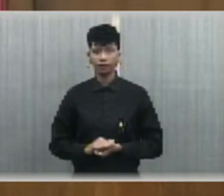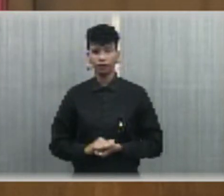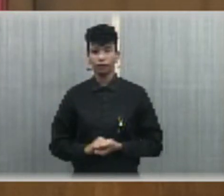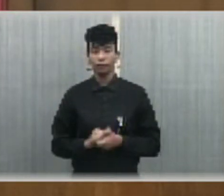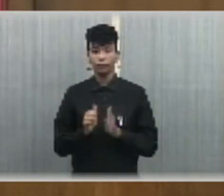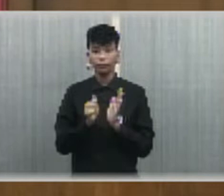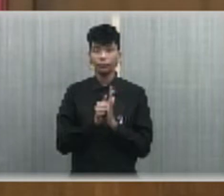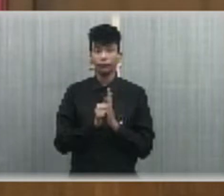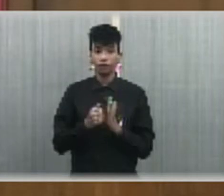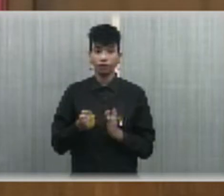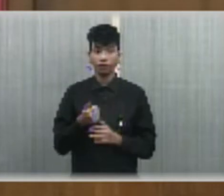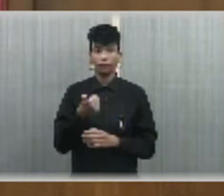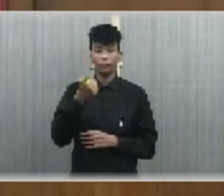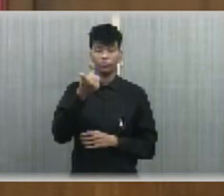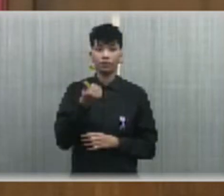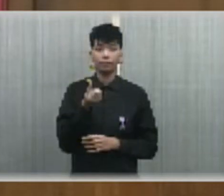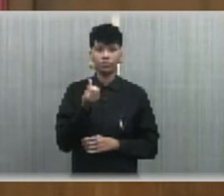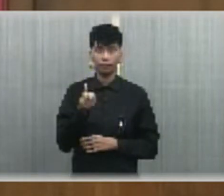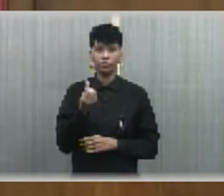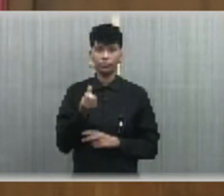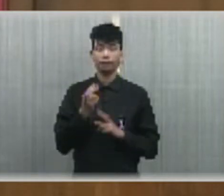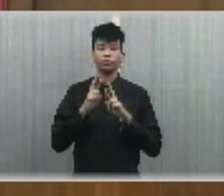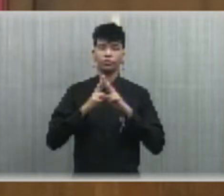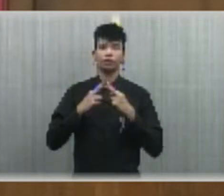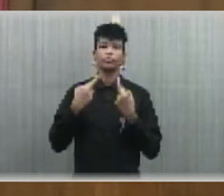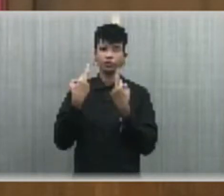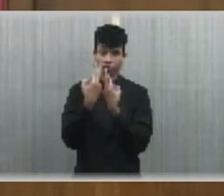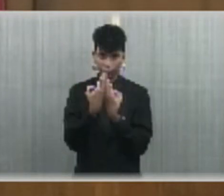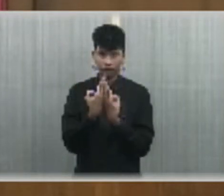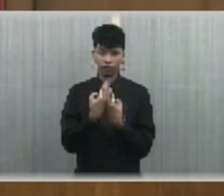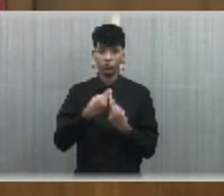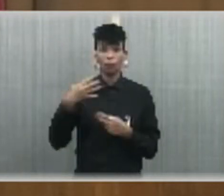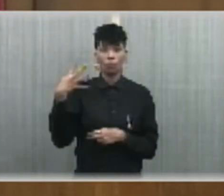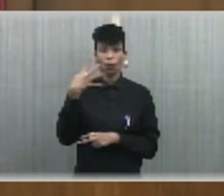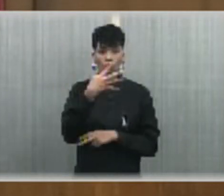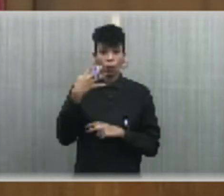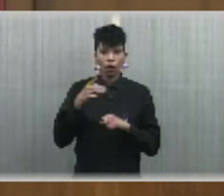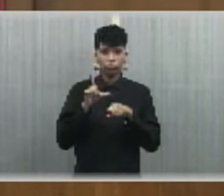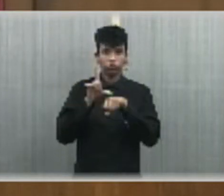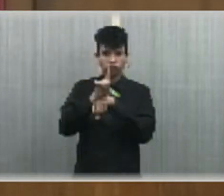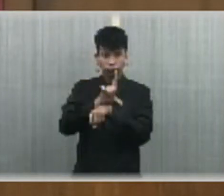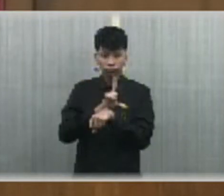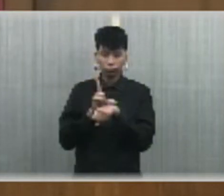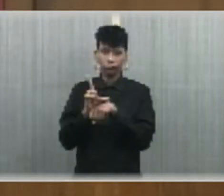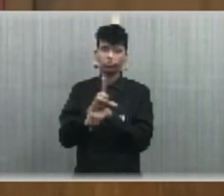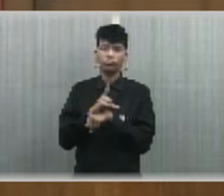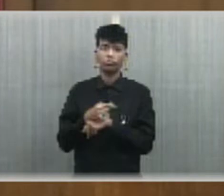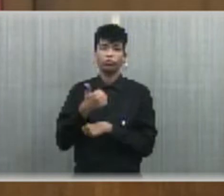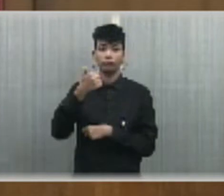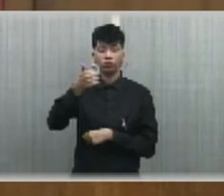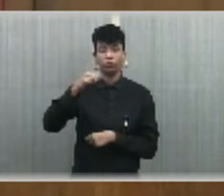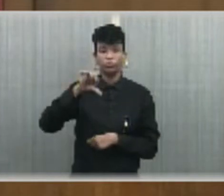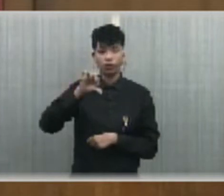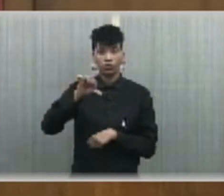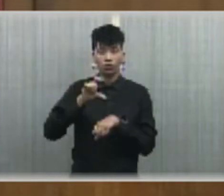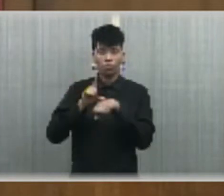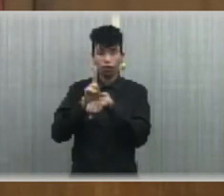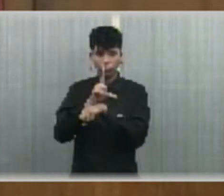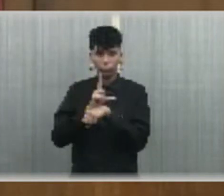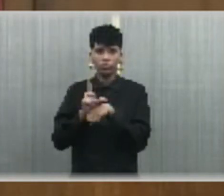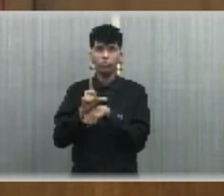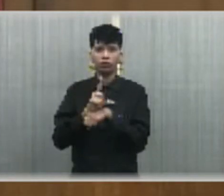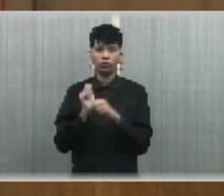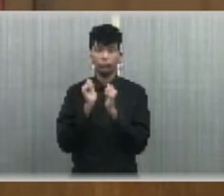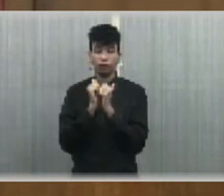Ata da 16ª Sessão Extraordinária da 4ª Sessão Legislativa da 19ª Legislatura